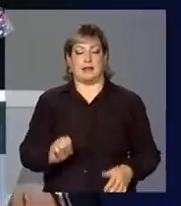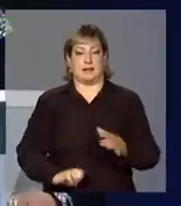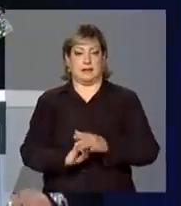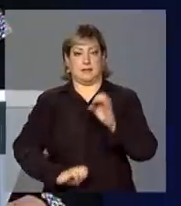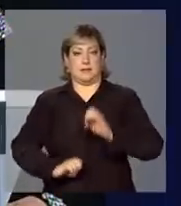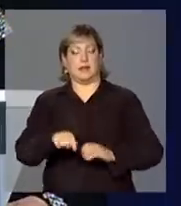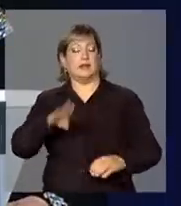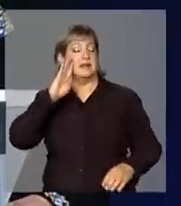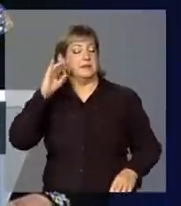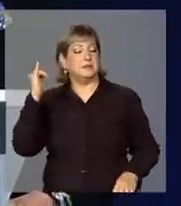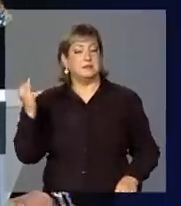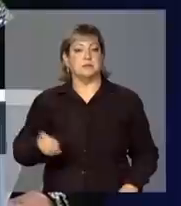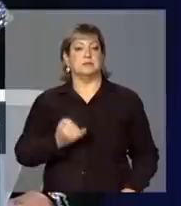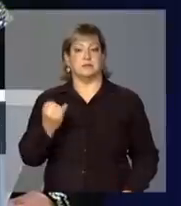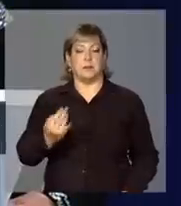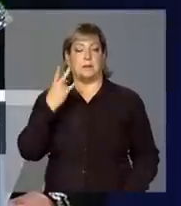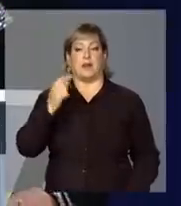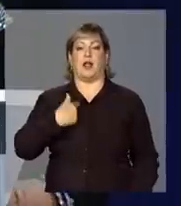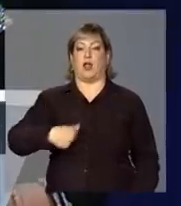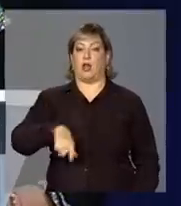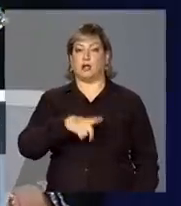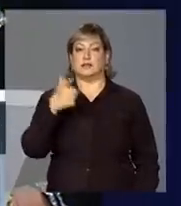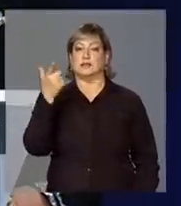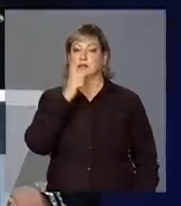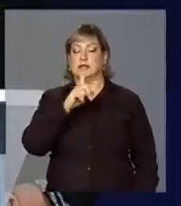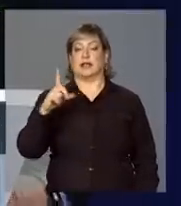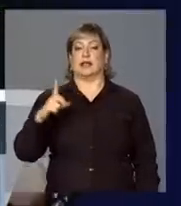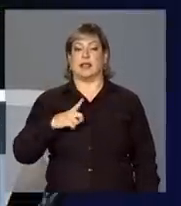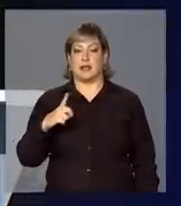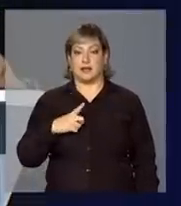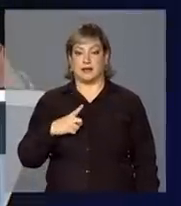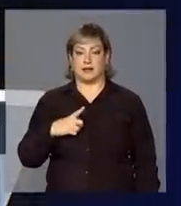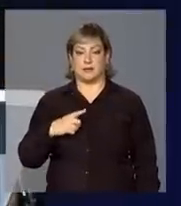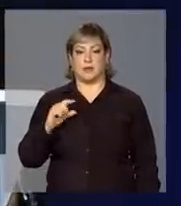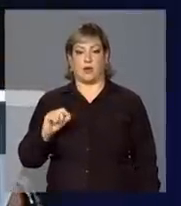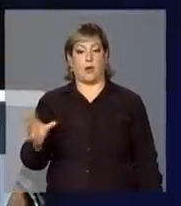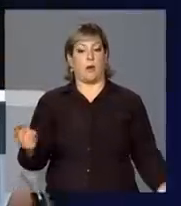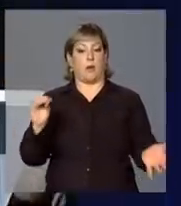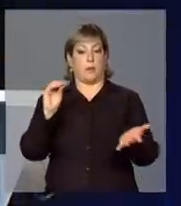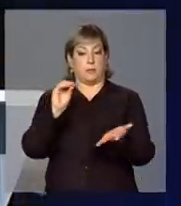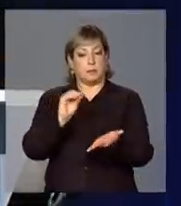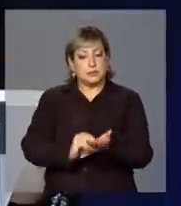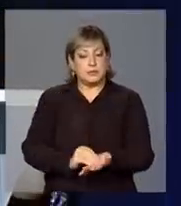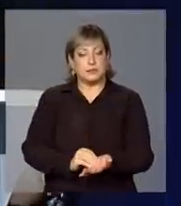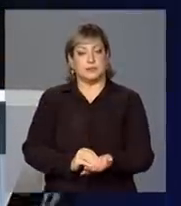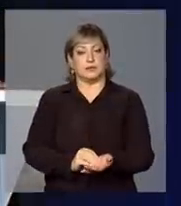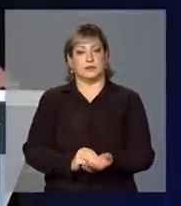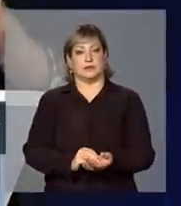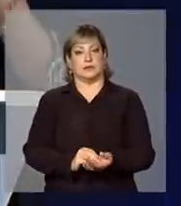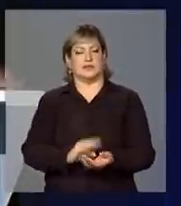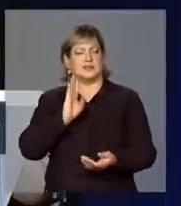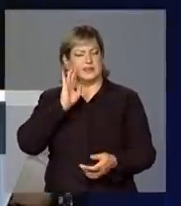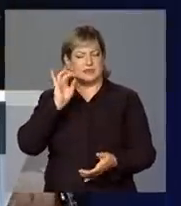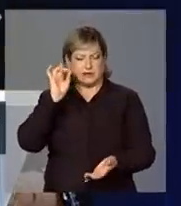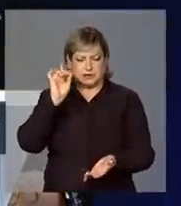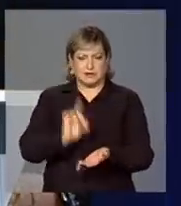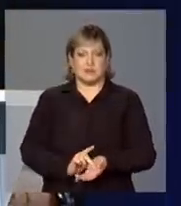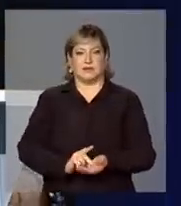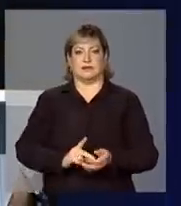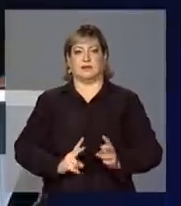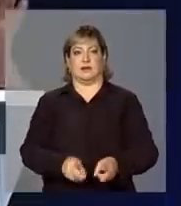elemento fundamental para que nós tenhamos colocado, em definitivo, na